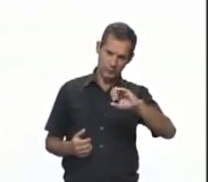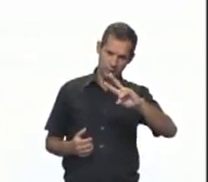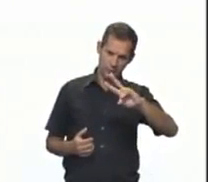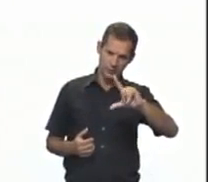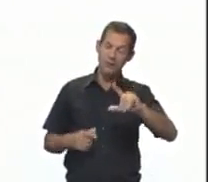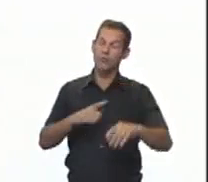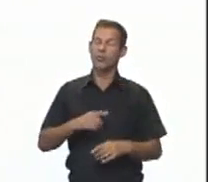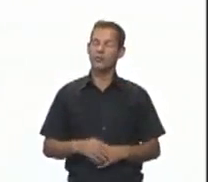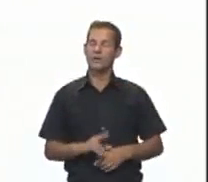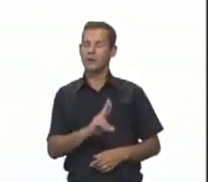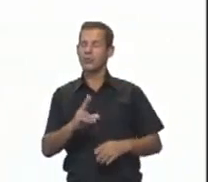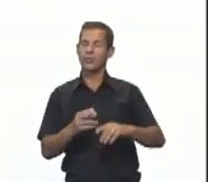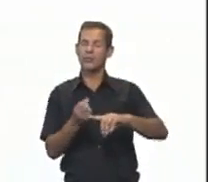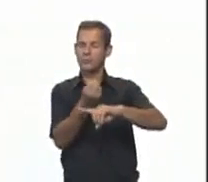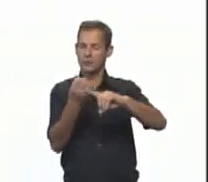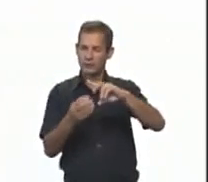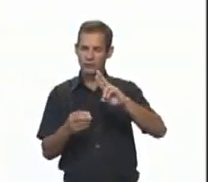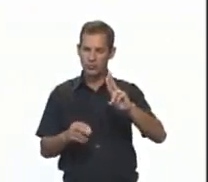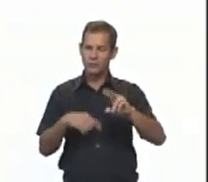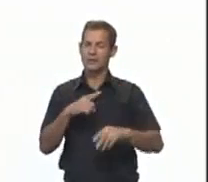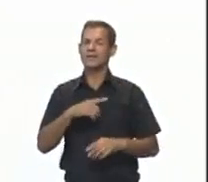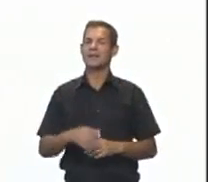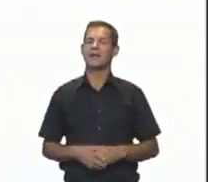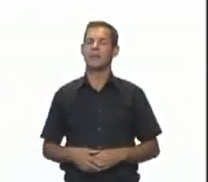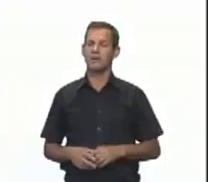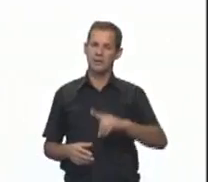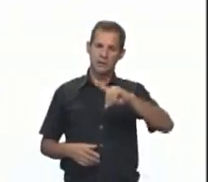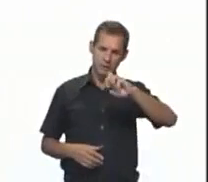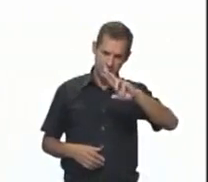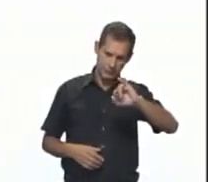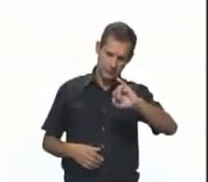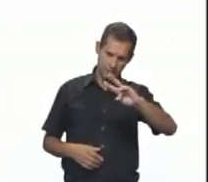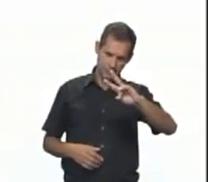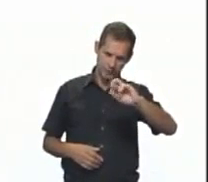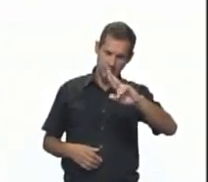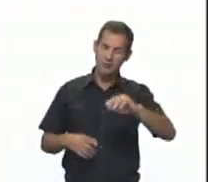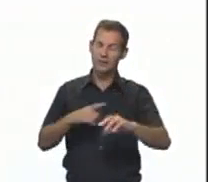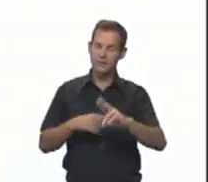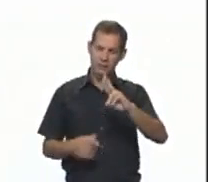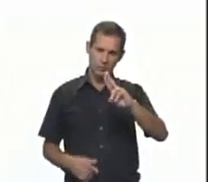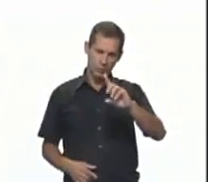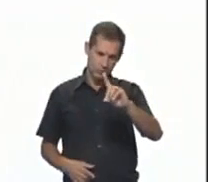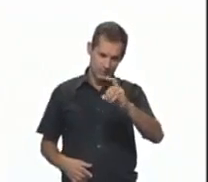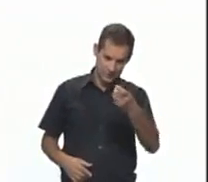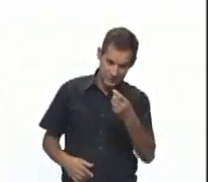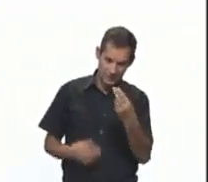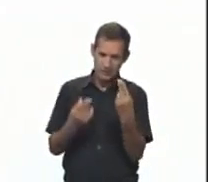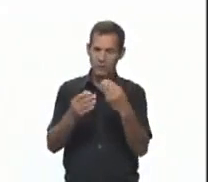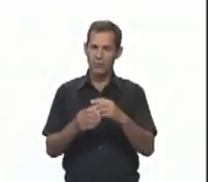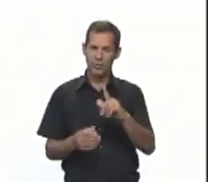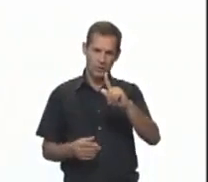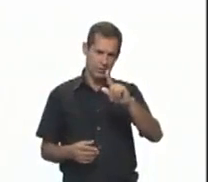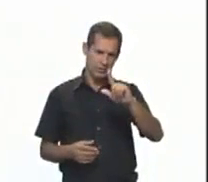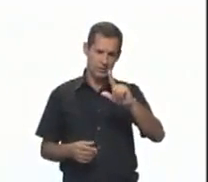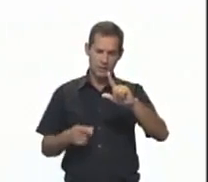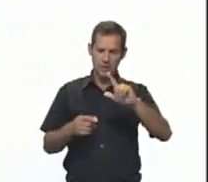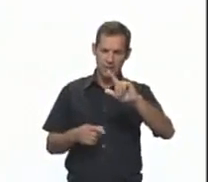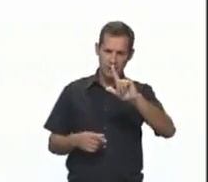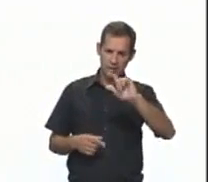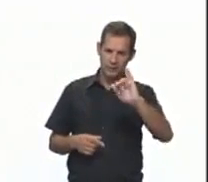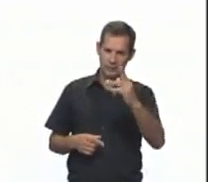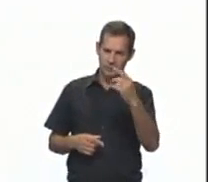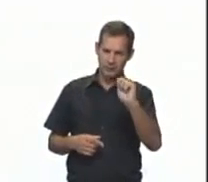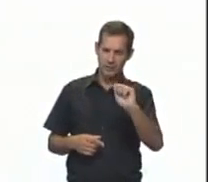chamo essa função de u, o que a gente tem que fazer? A gente tem que derivar. Então, a gente tem que du dx é igual a g' de x, ou